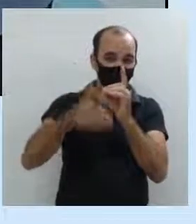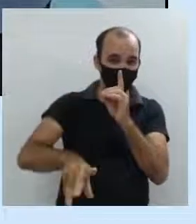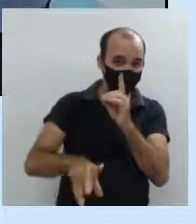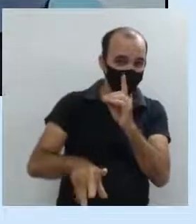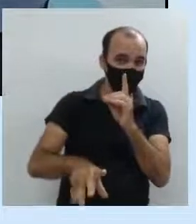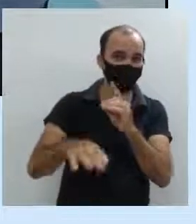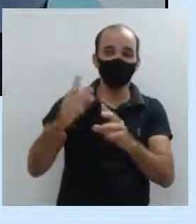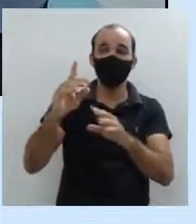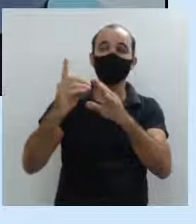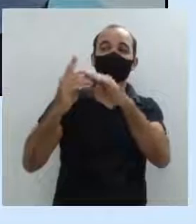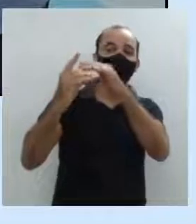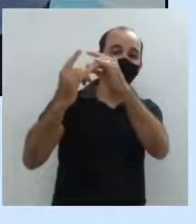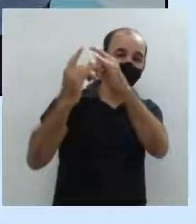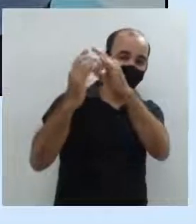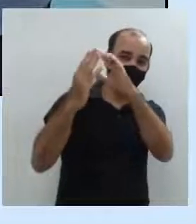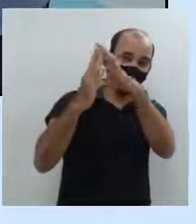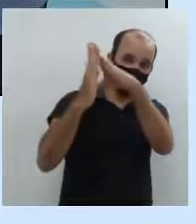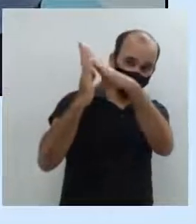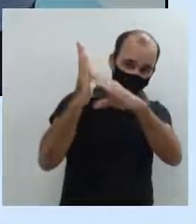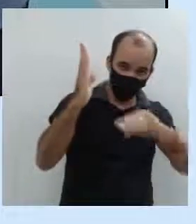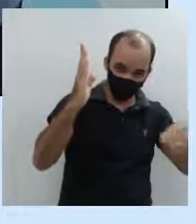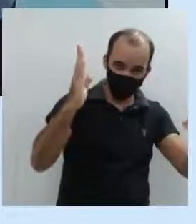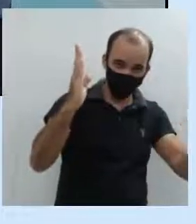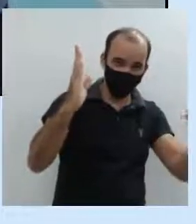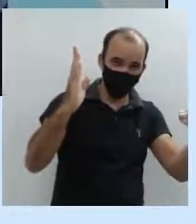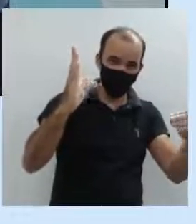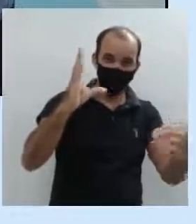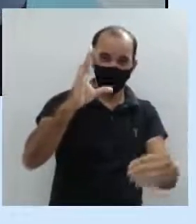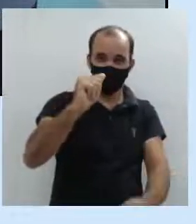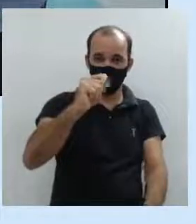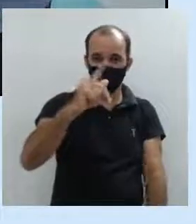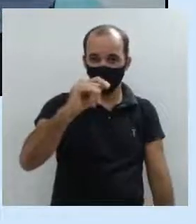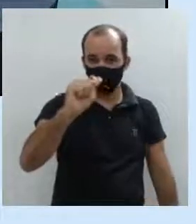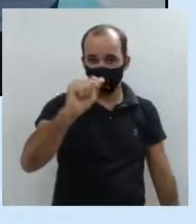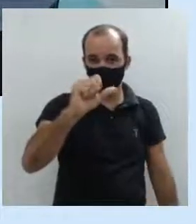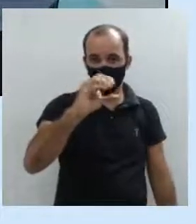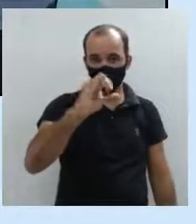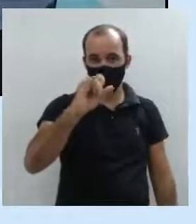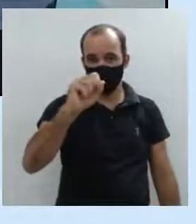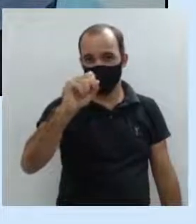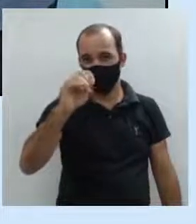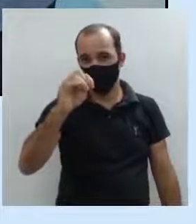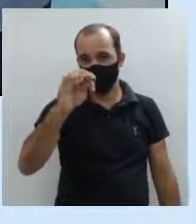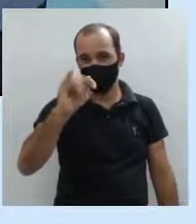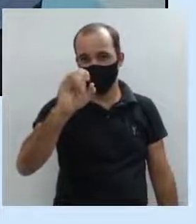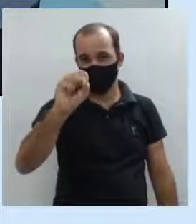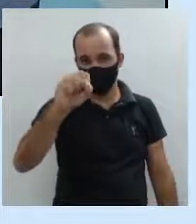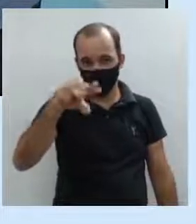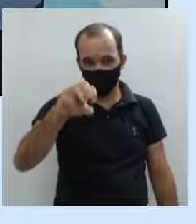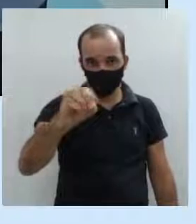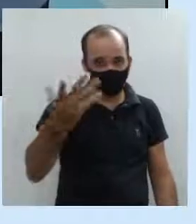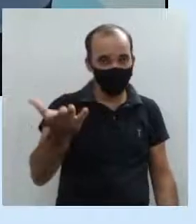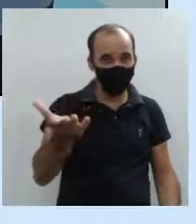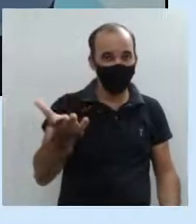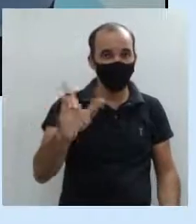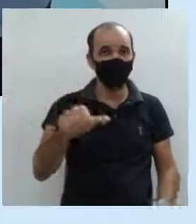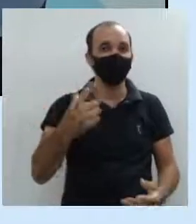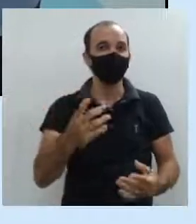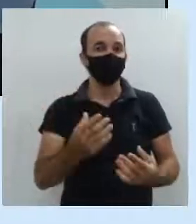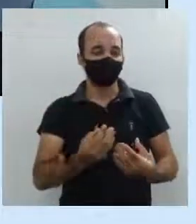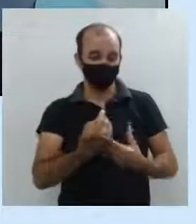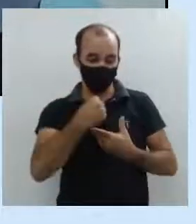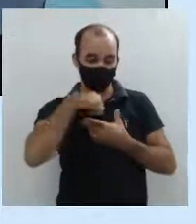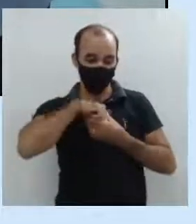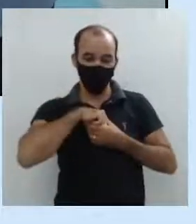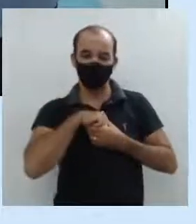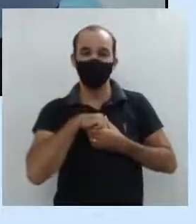somos levados por aquilo que é apenas externo e não pelo interno, não pelo nosso mundo interior, não